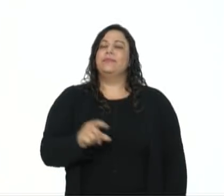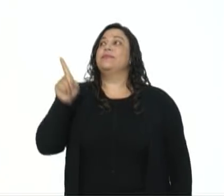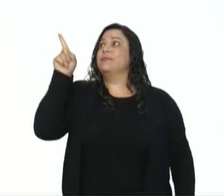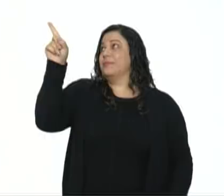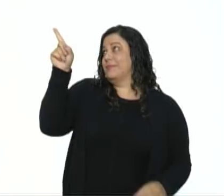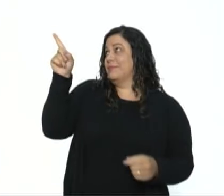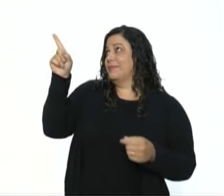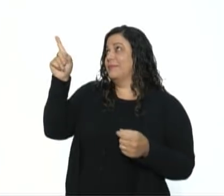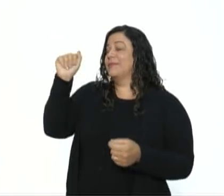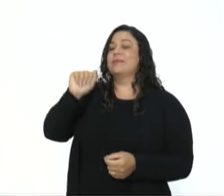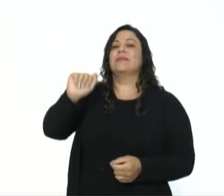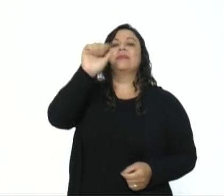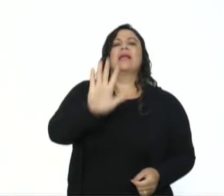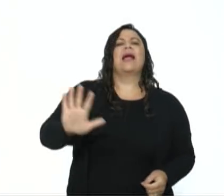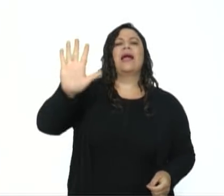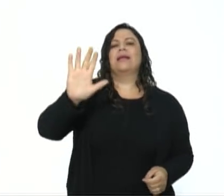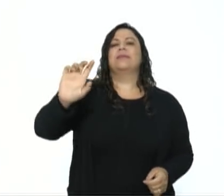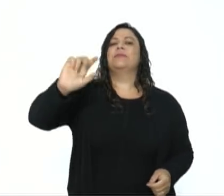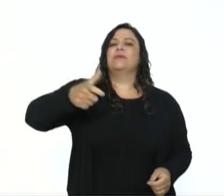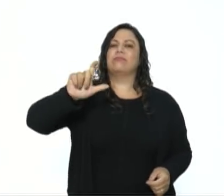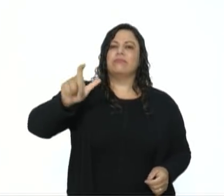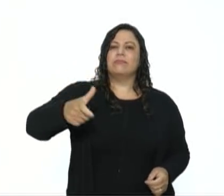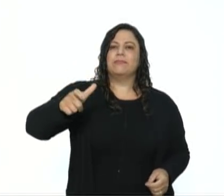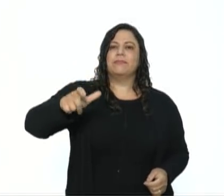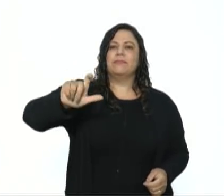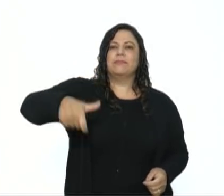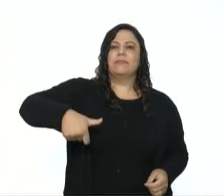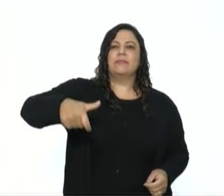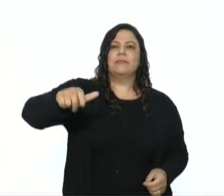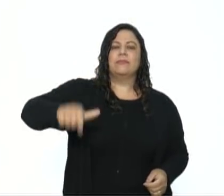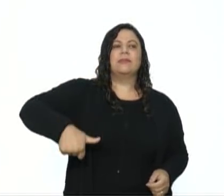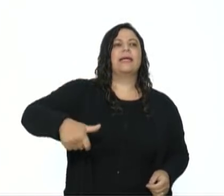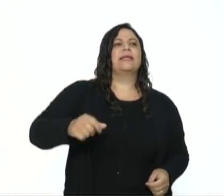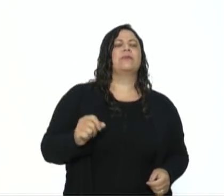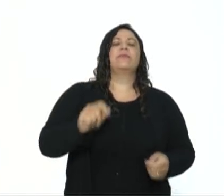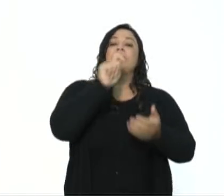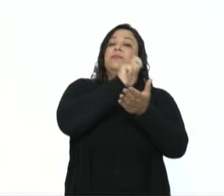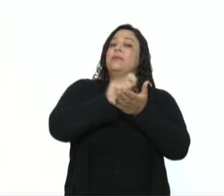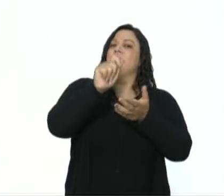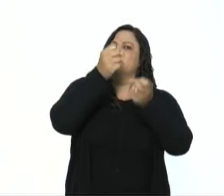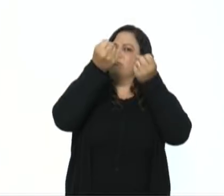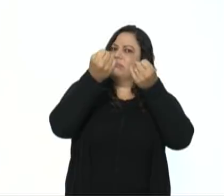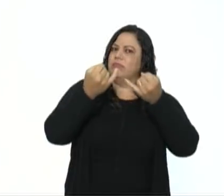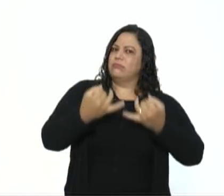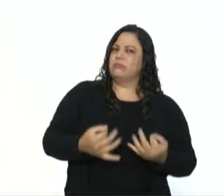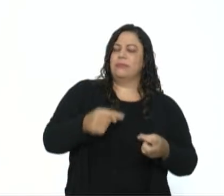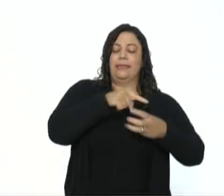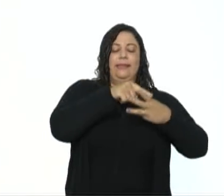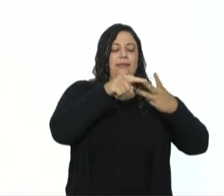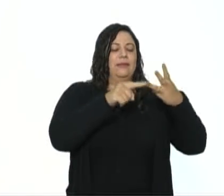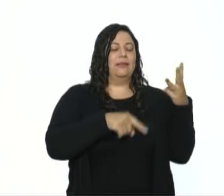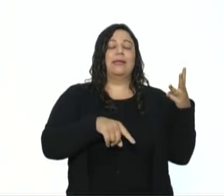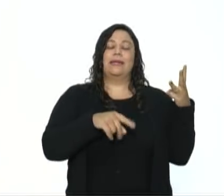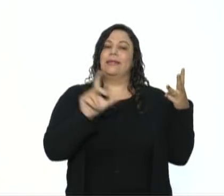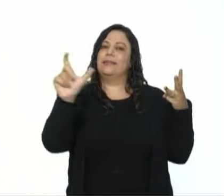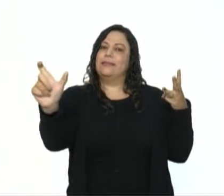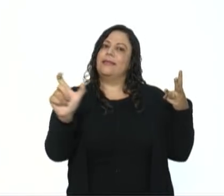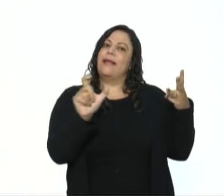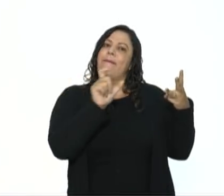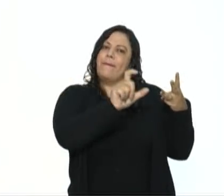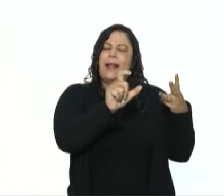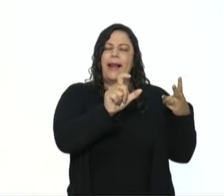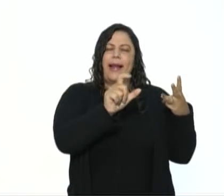imagem simboliza um cartão de crédito. Escreva 3 palavras que vêm à sua mente ao